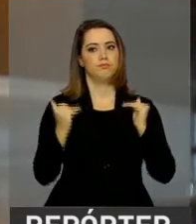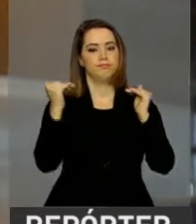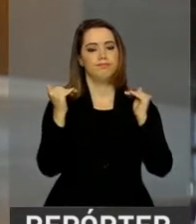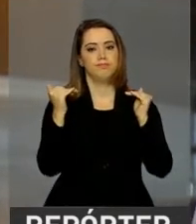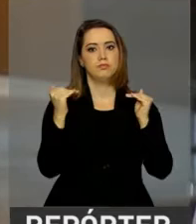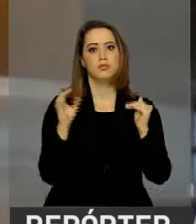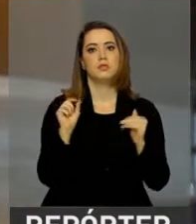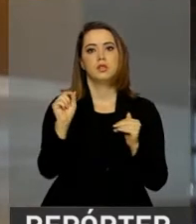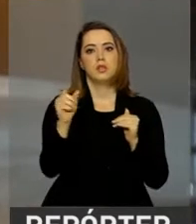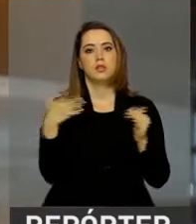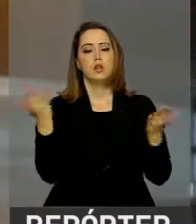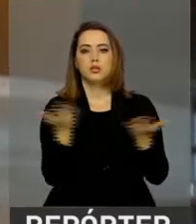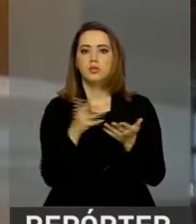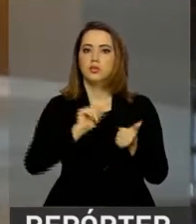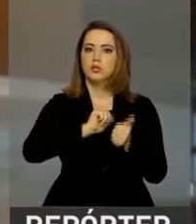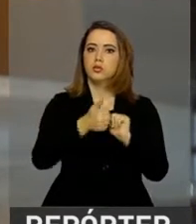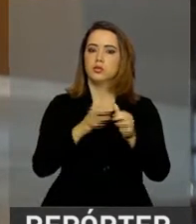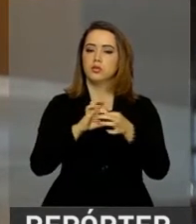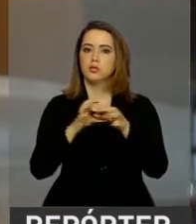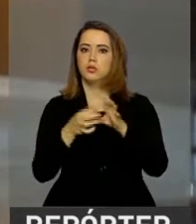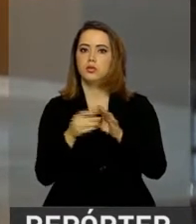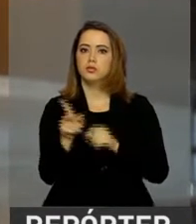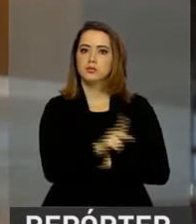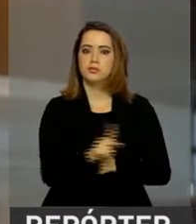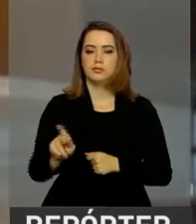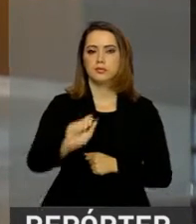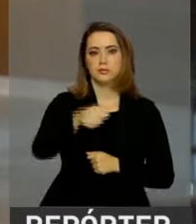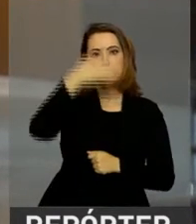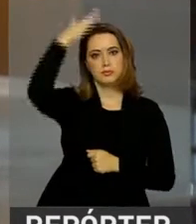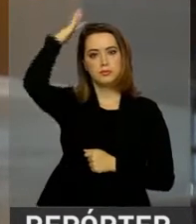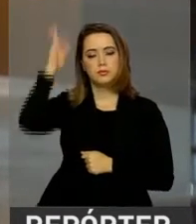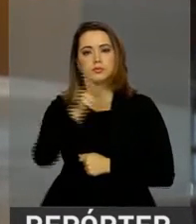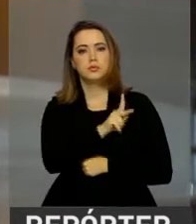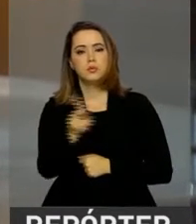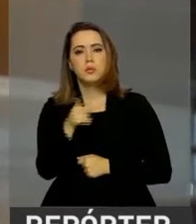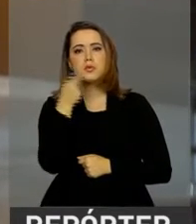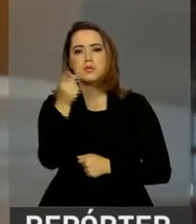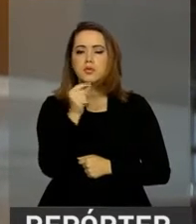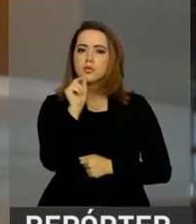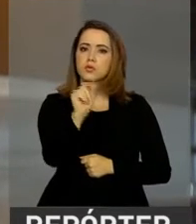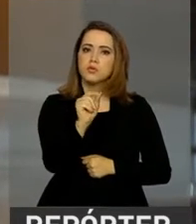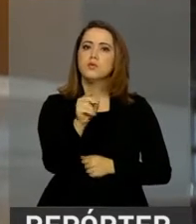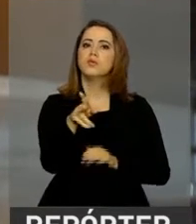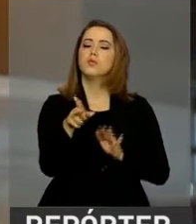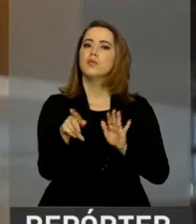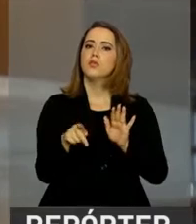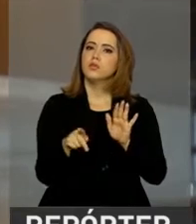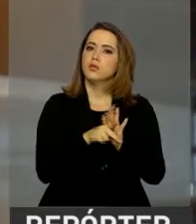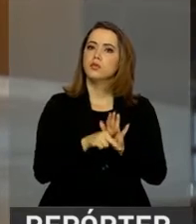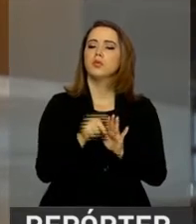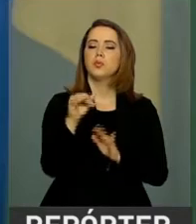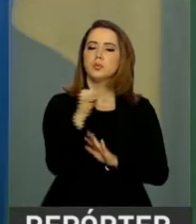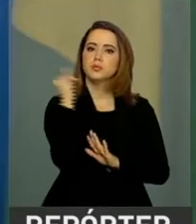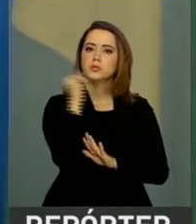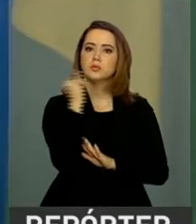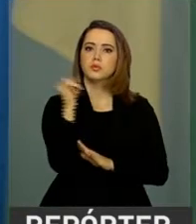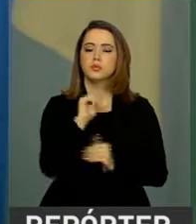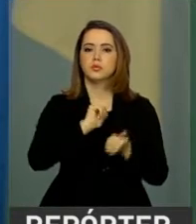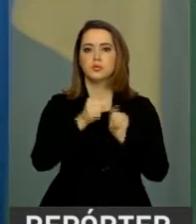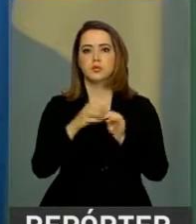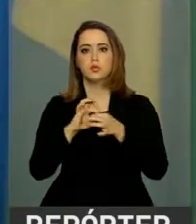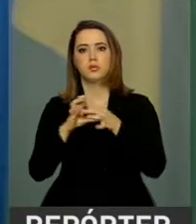de Olimpíadas no país fez com que Michel Temer comentasse o papel das Forças Armadas durante os Jogos. É